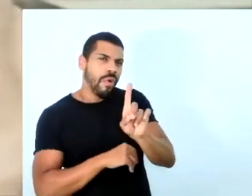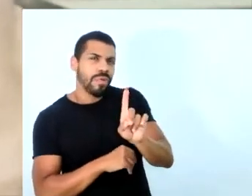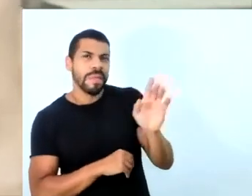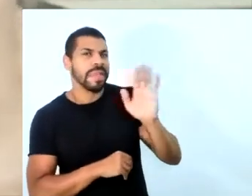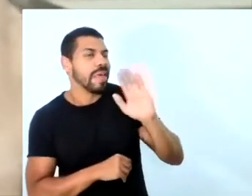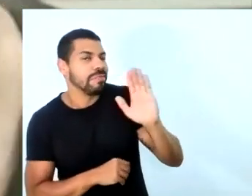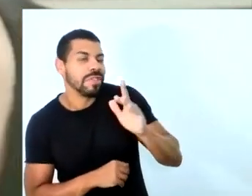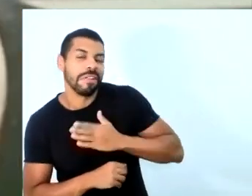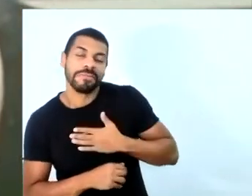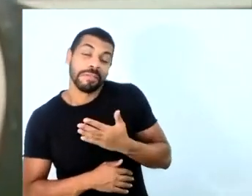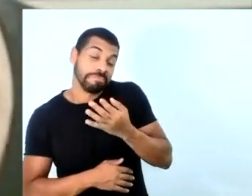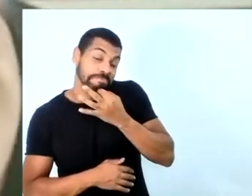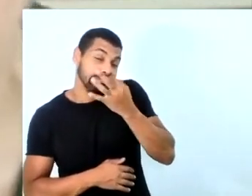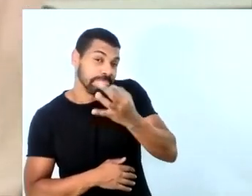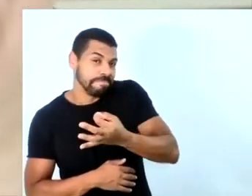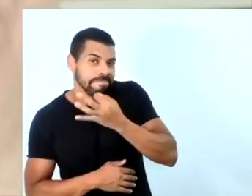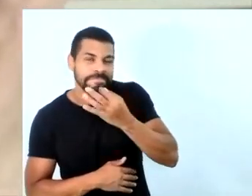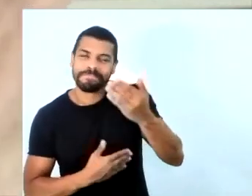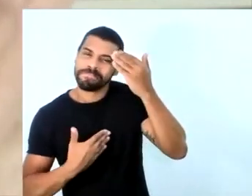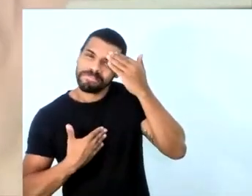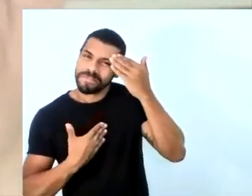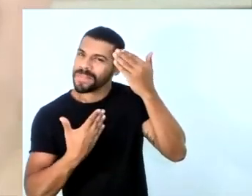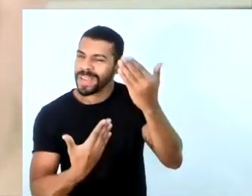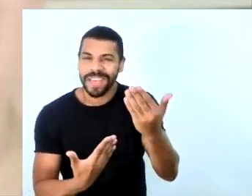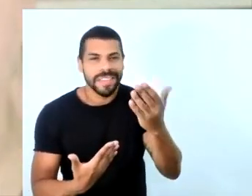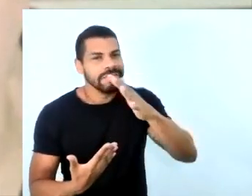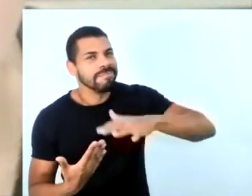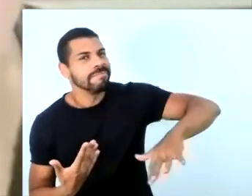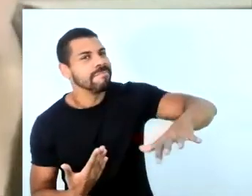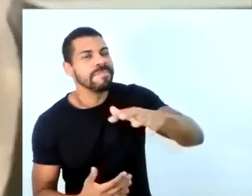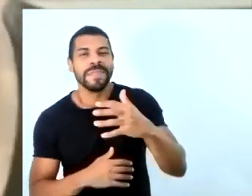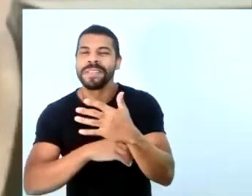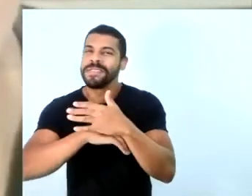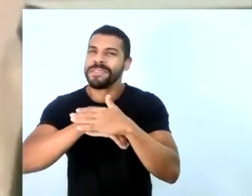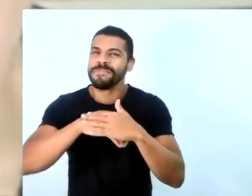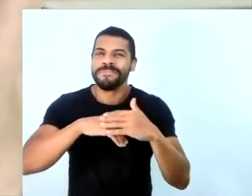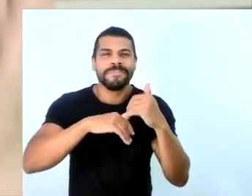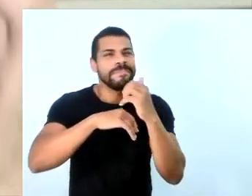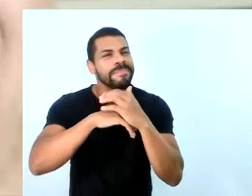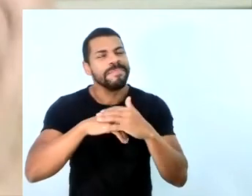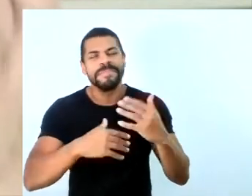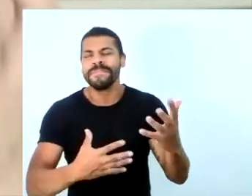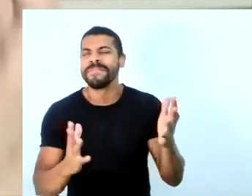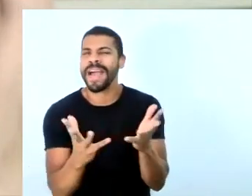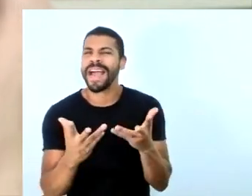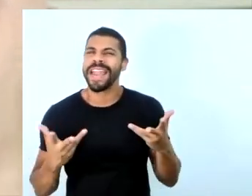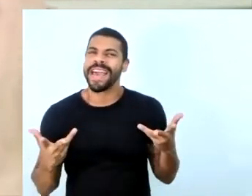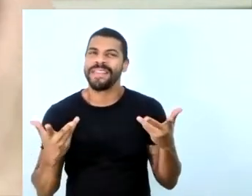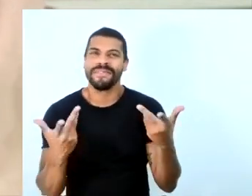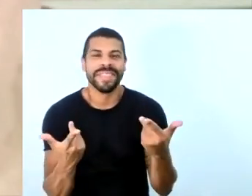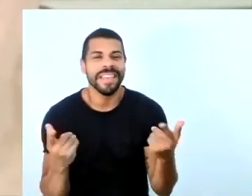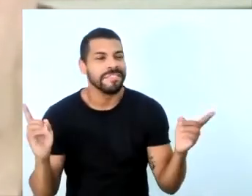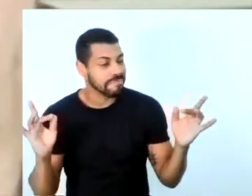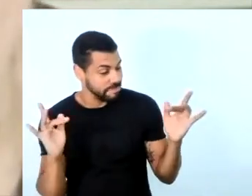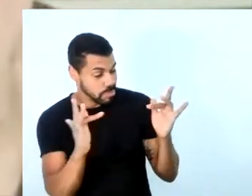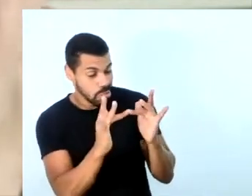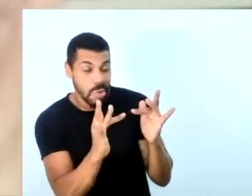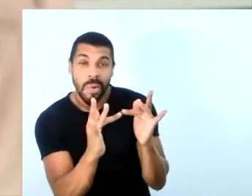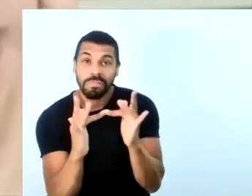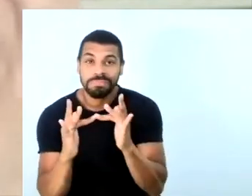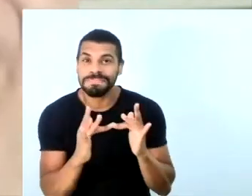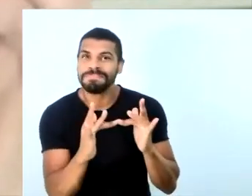volta aqui para dar um tchau também. Da minha parte, mais uma vez aqui, também fiquei encantado com